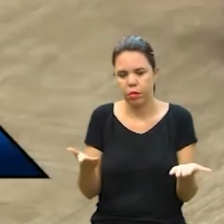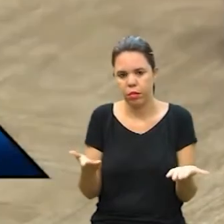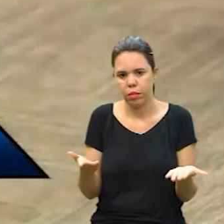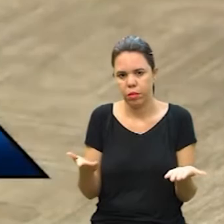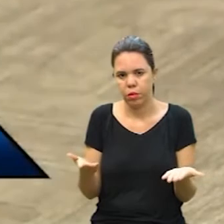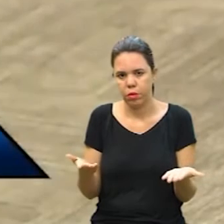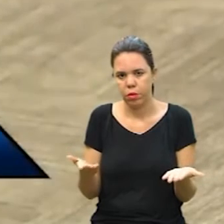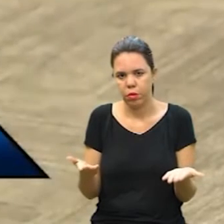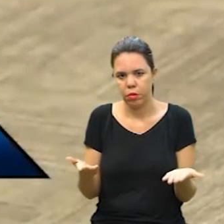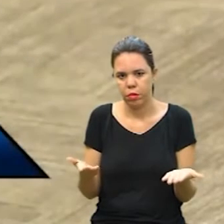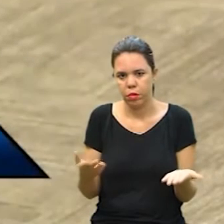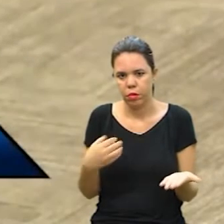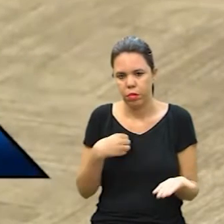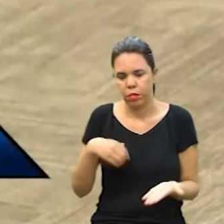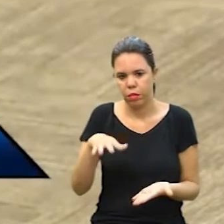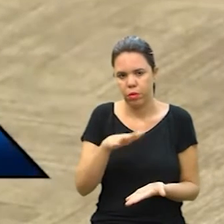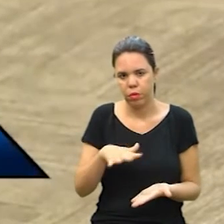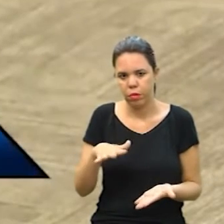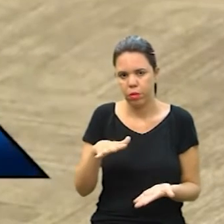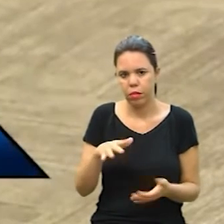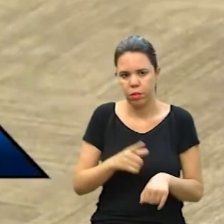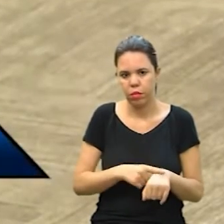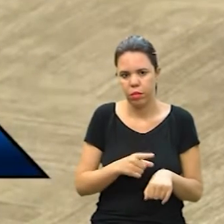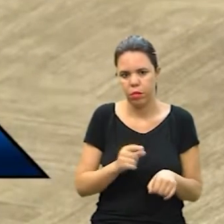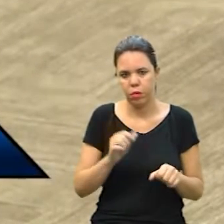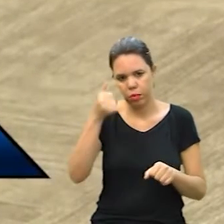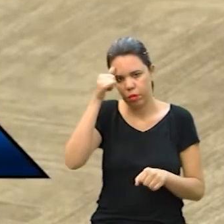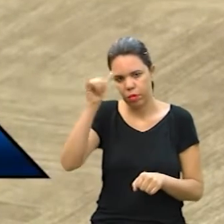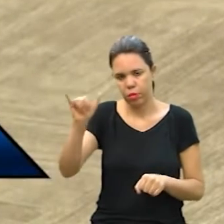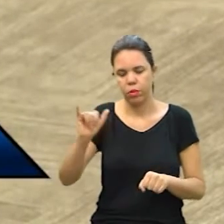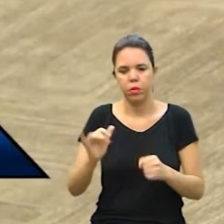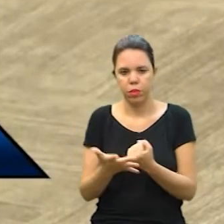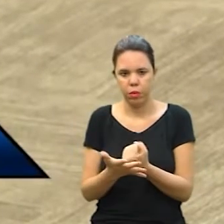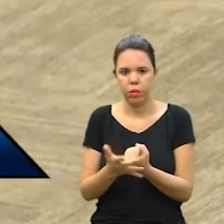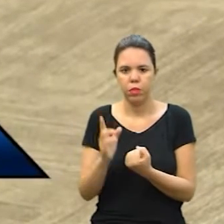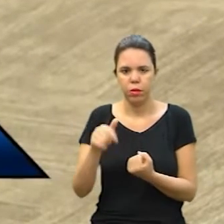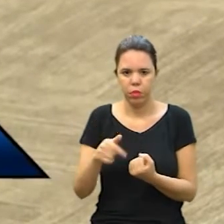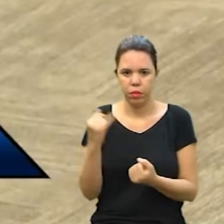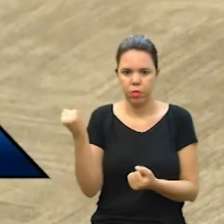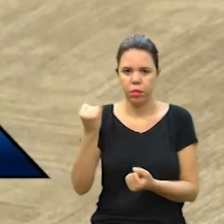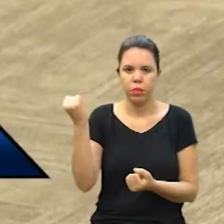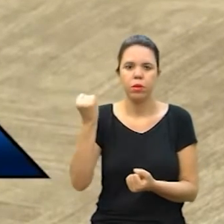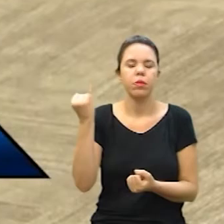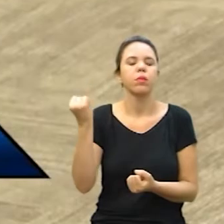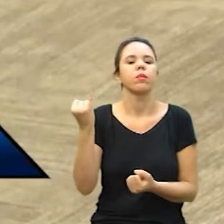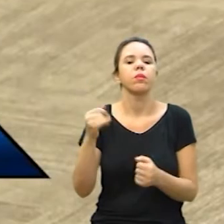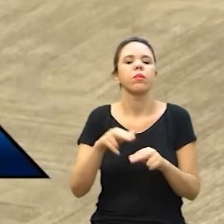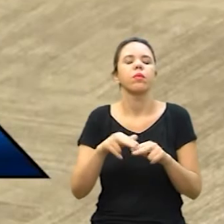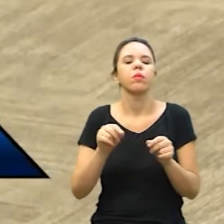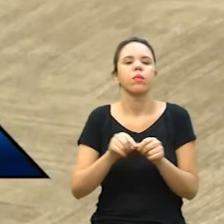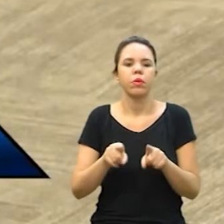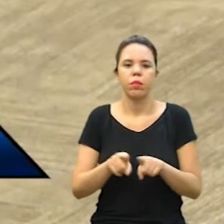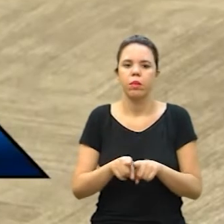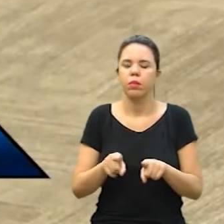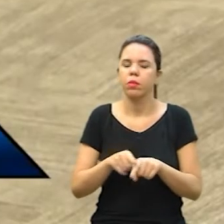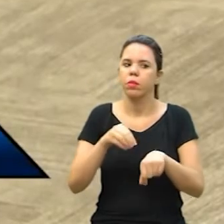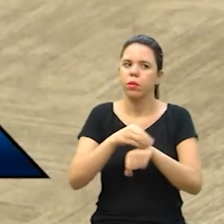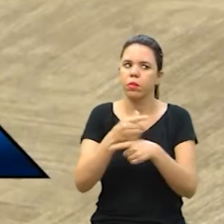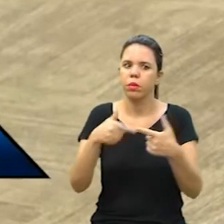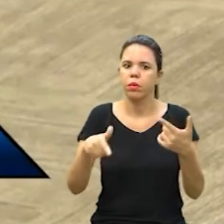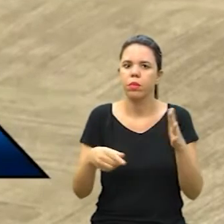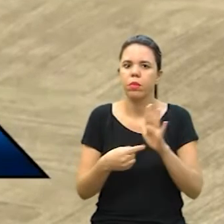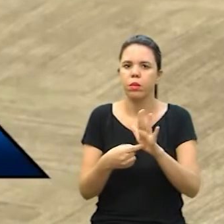população e isso de uma maneira do momento do combate à pandemia, isso foi importante, mas por outro lado